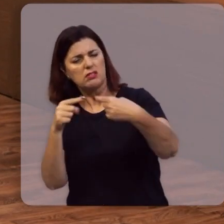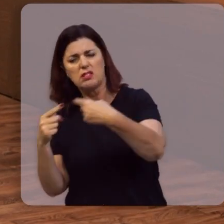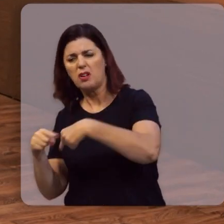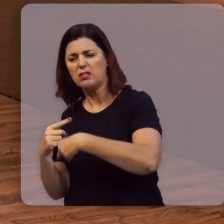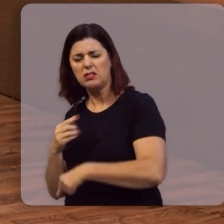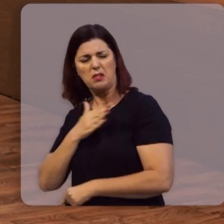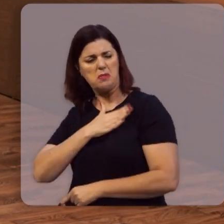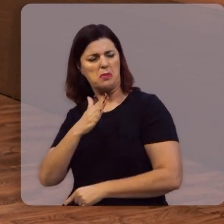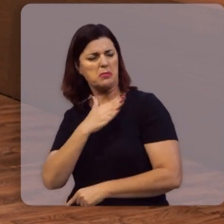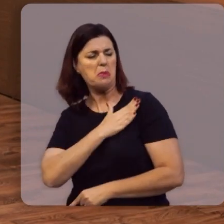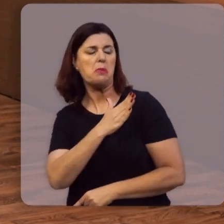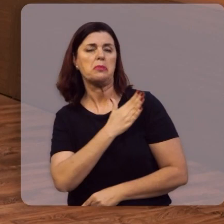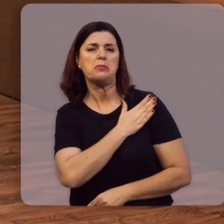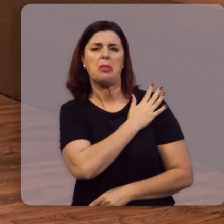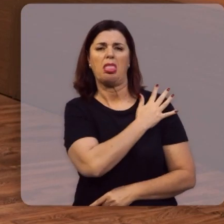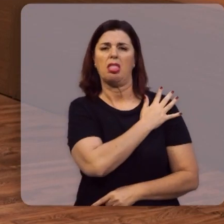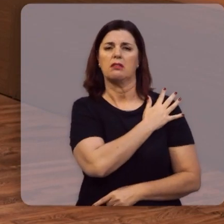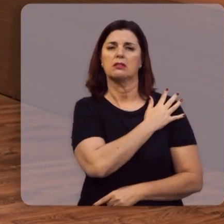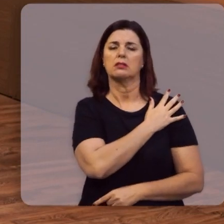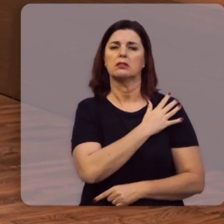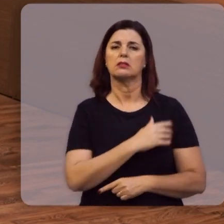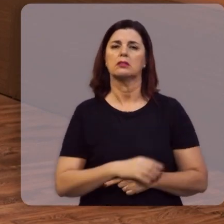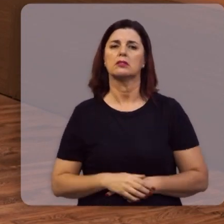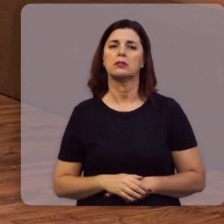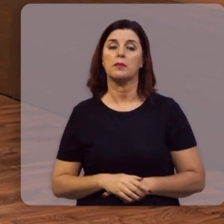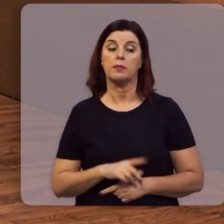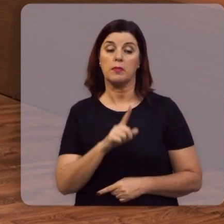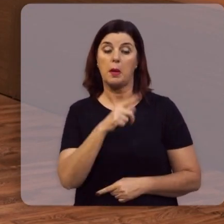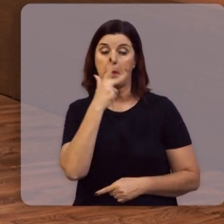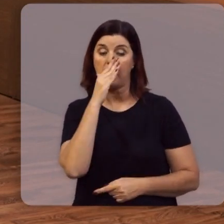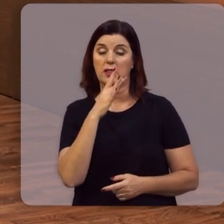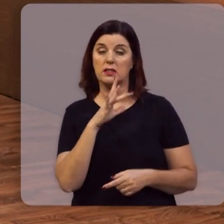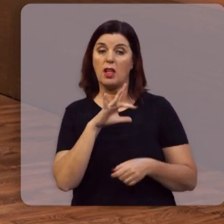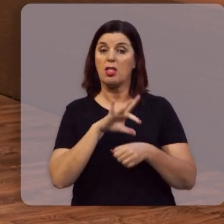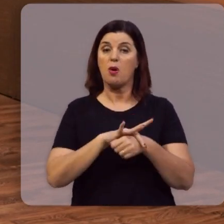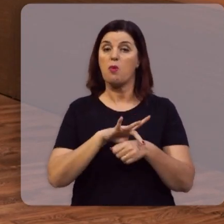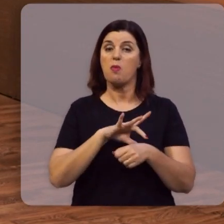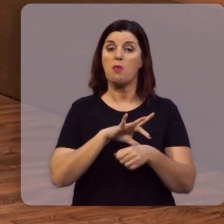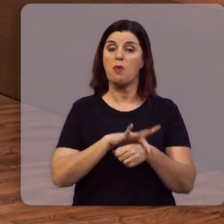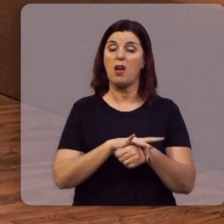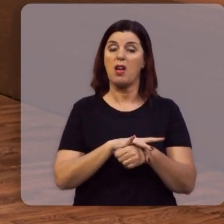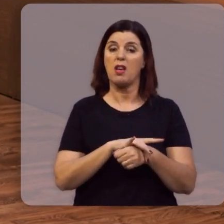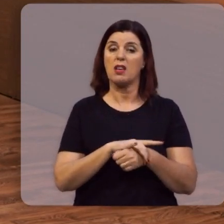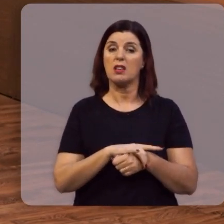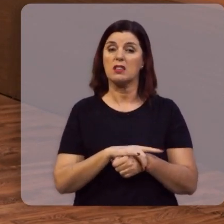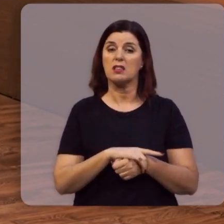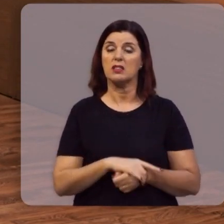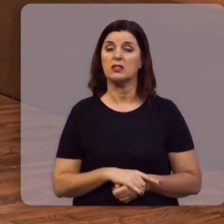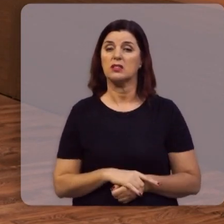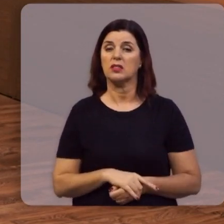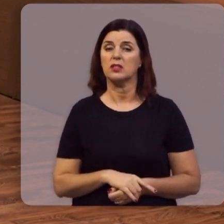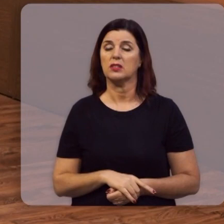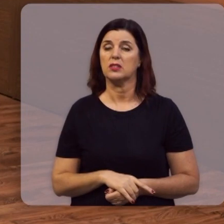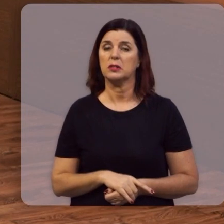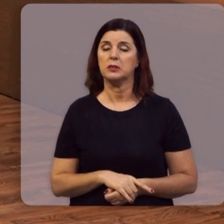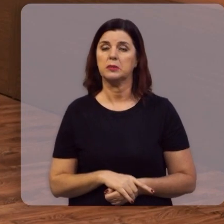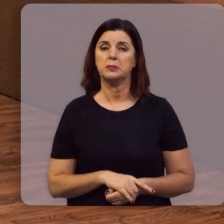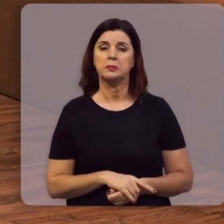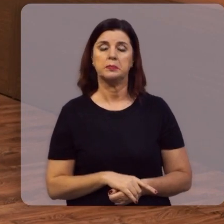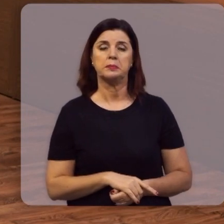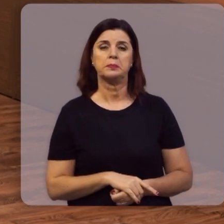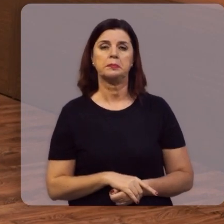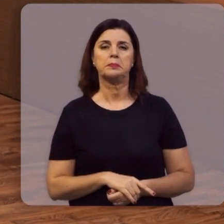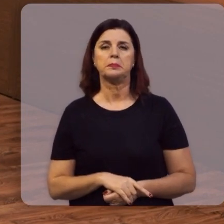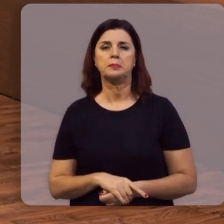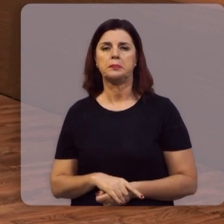de malquerença. Isso vai adoecendo, vai enfermizando as